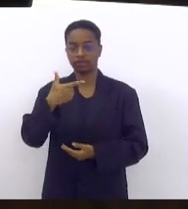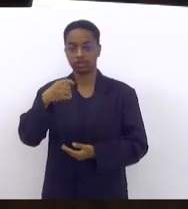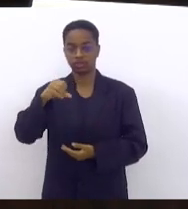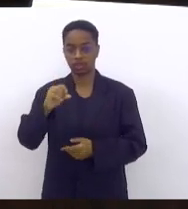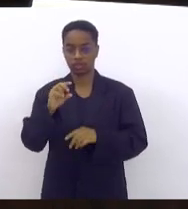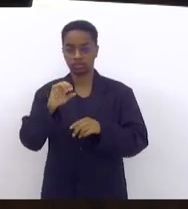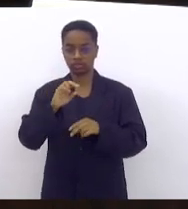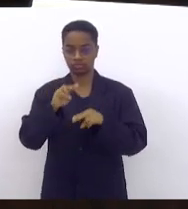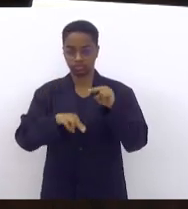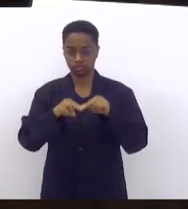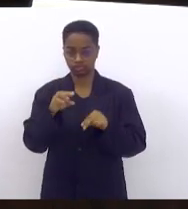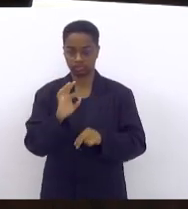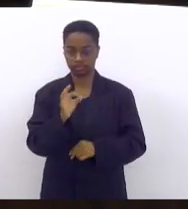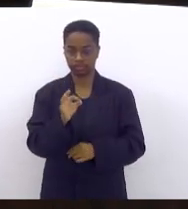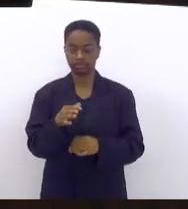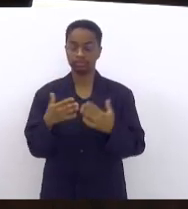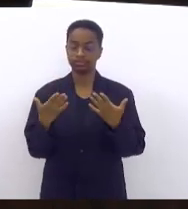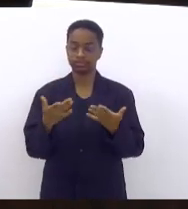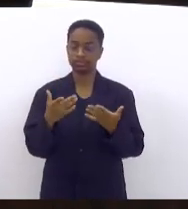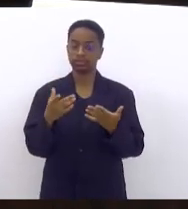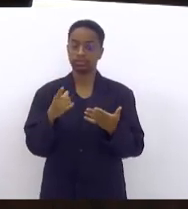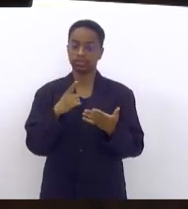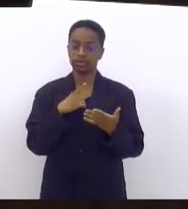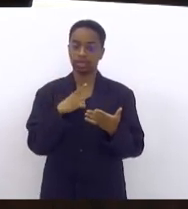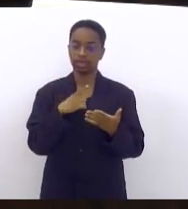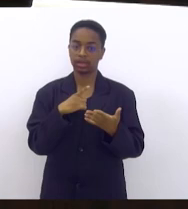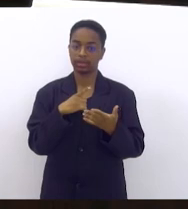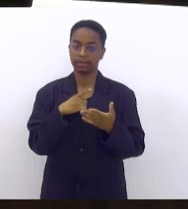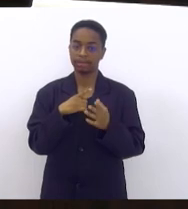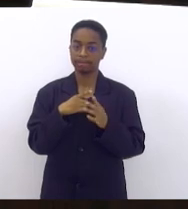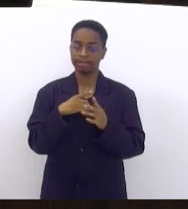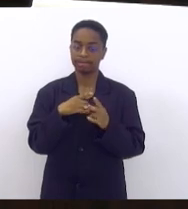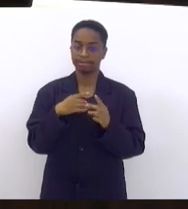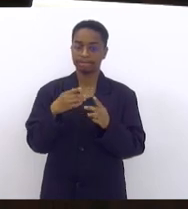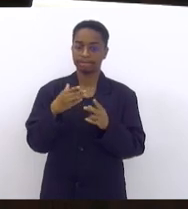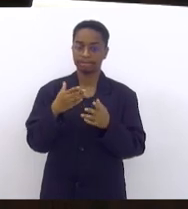Então, garantiria pelo menos metade do